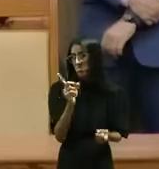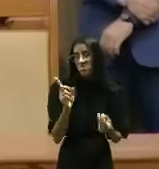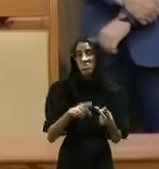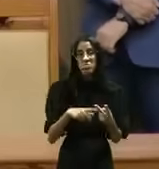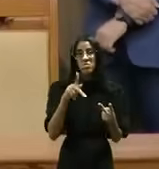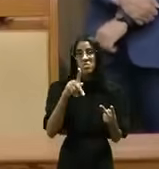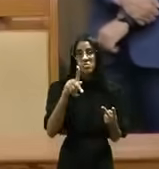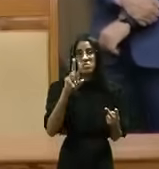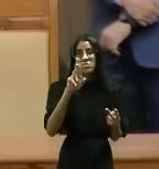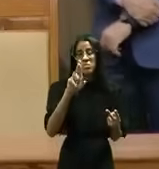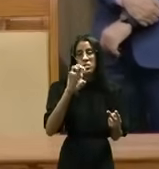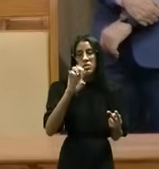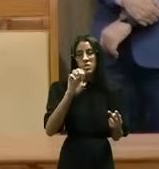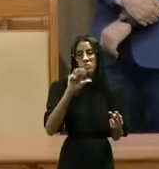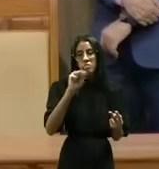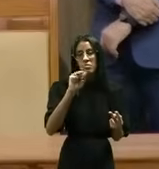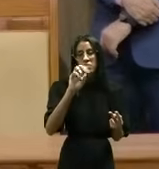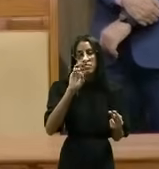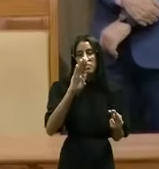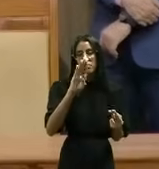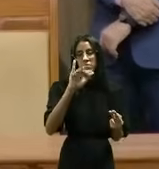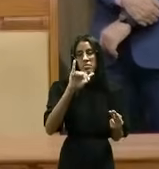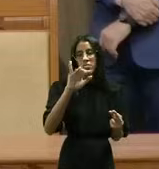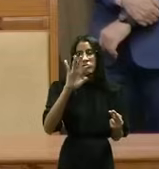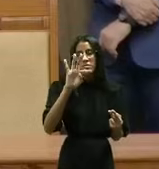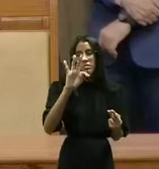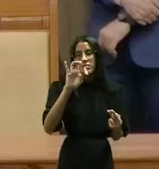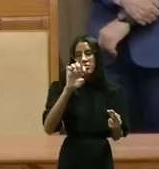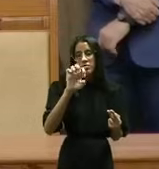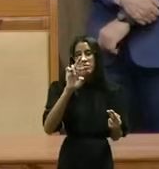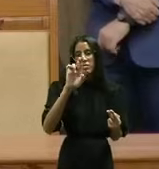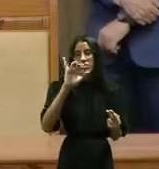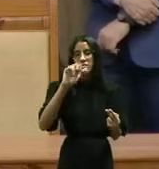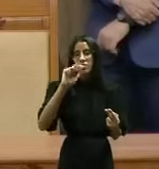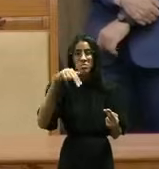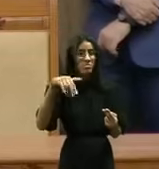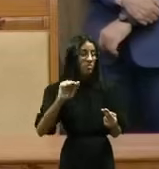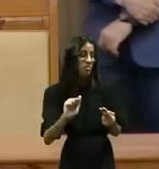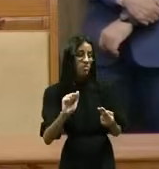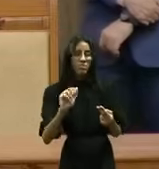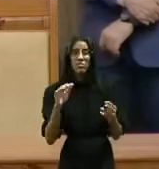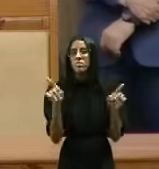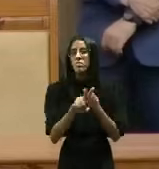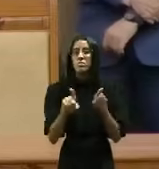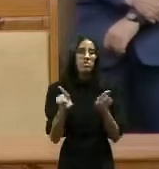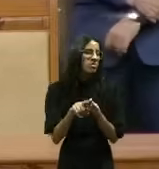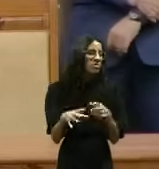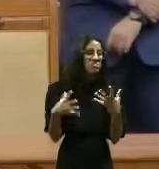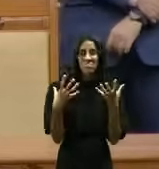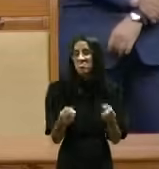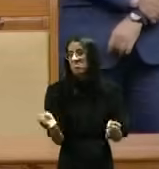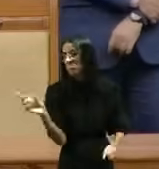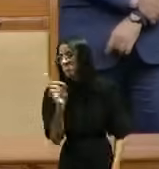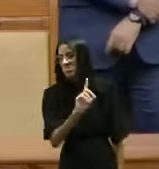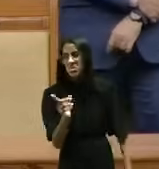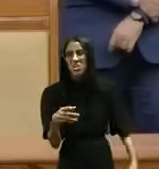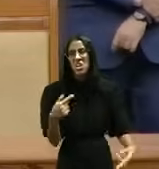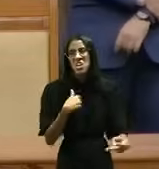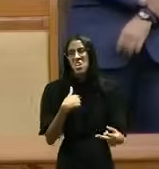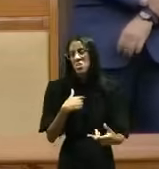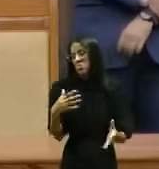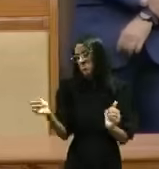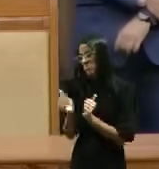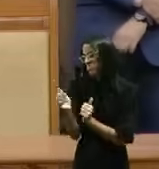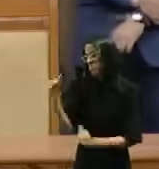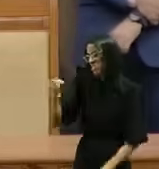é assim pastor Pentecostal ia logo dizer eu não me ajunto com essas pessoas porque não são canela de fogo não são de Poder de